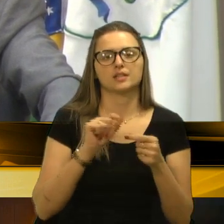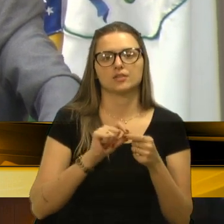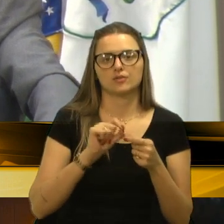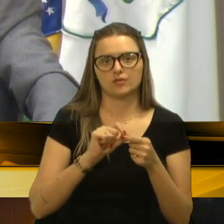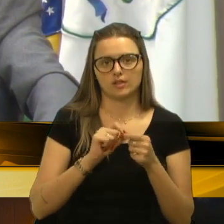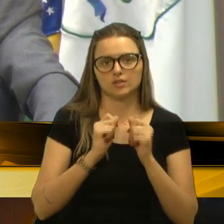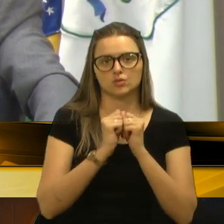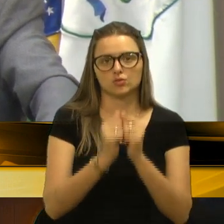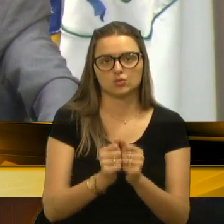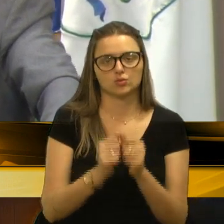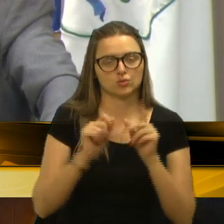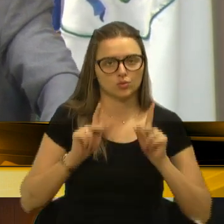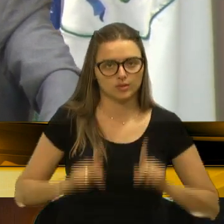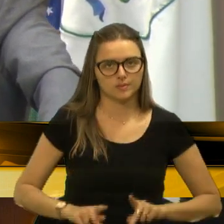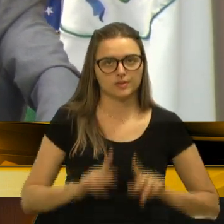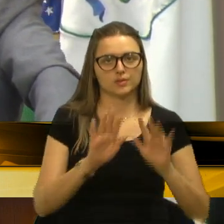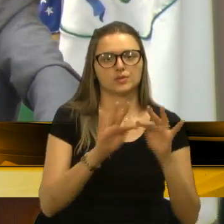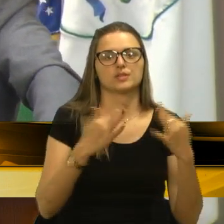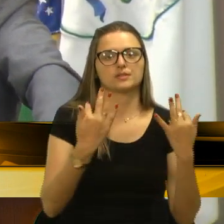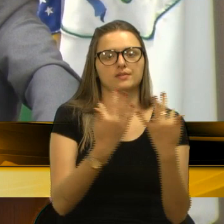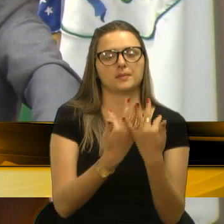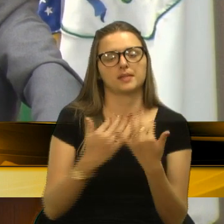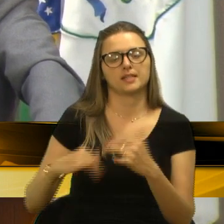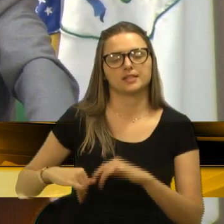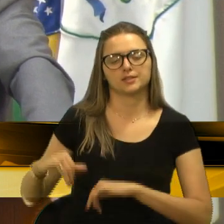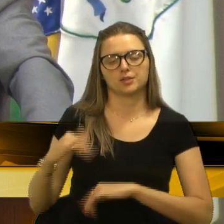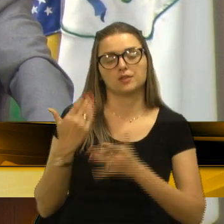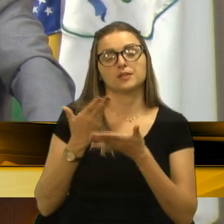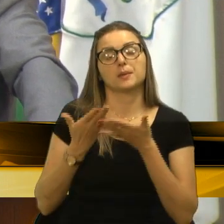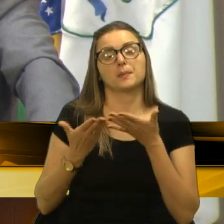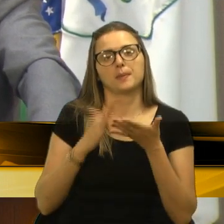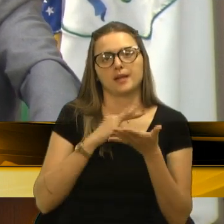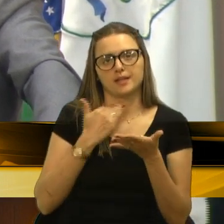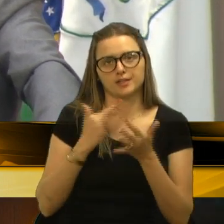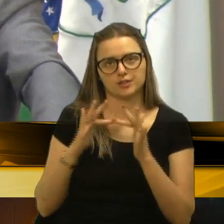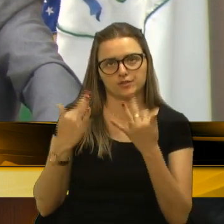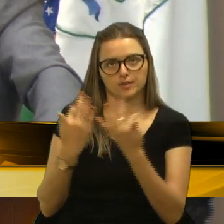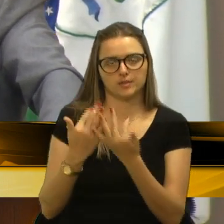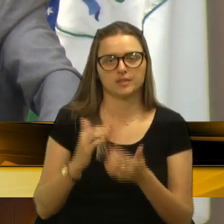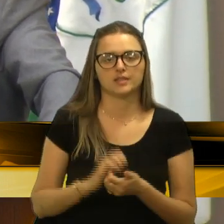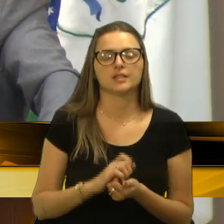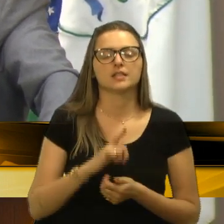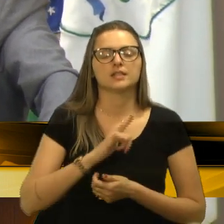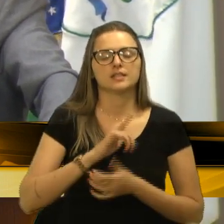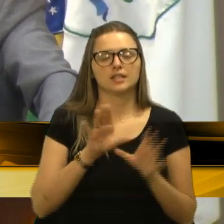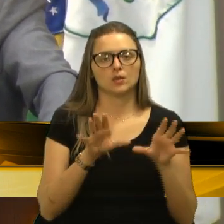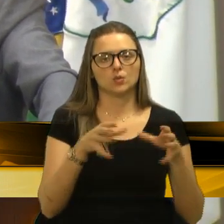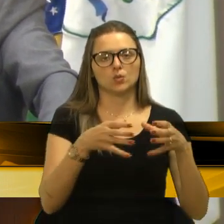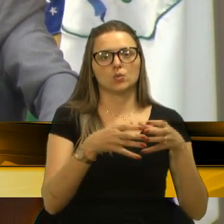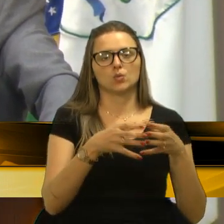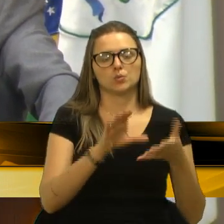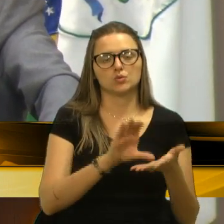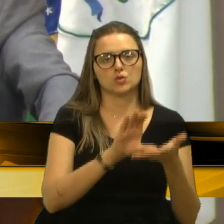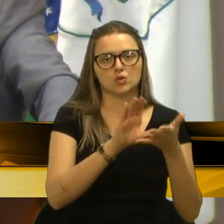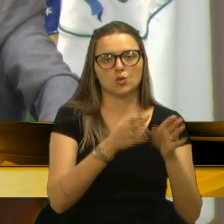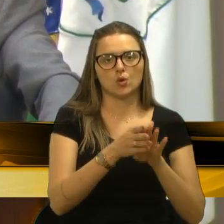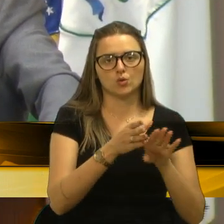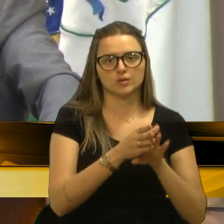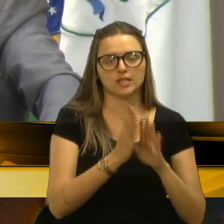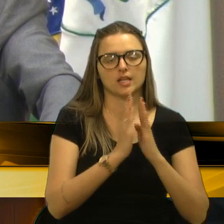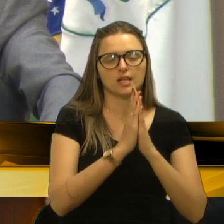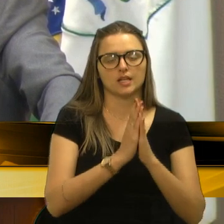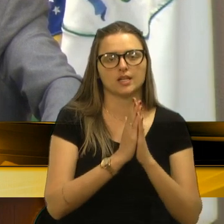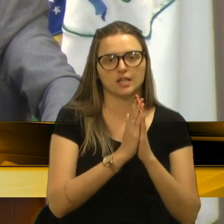as pessoas das famílias enlutadas. Temos mais a Pastoral do Aconselhamento e Confissão, que é uma